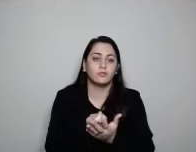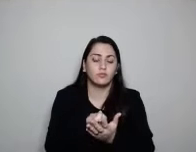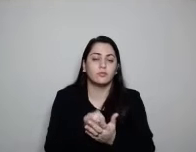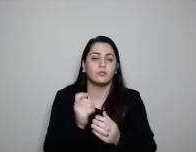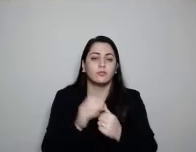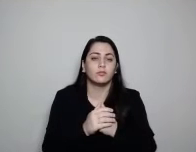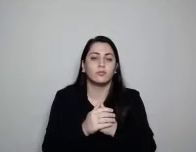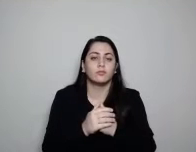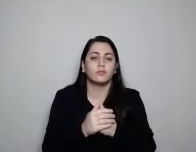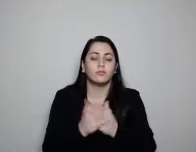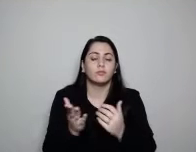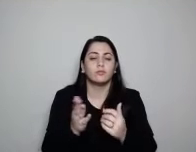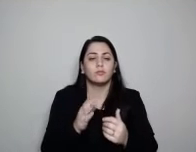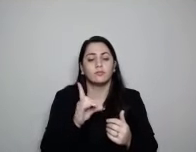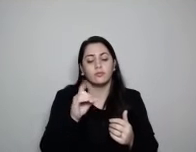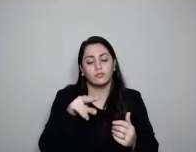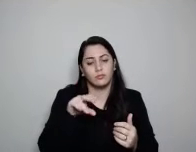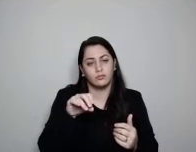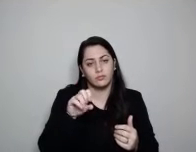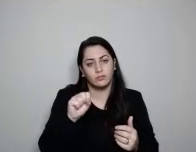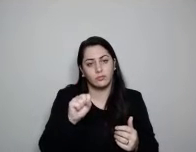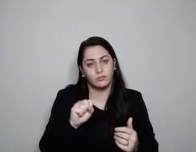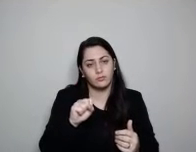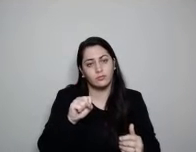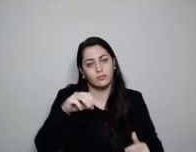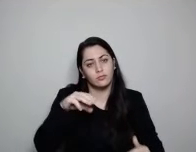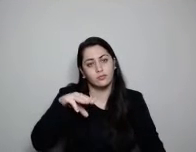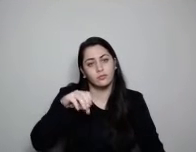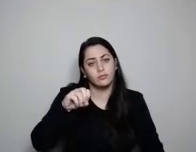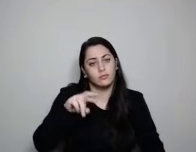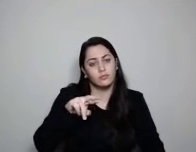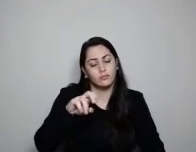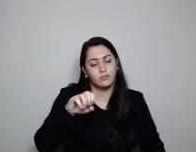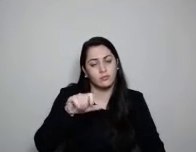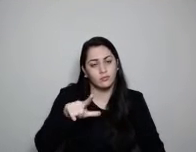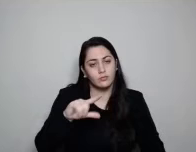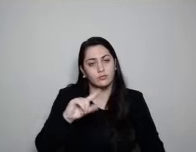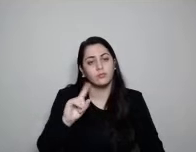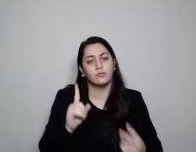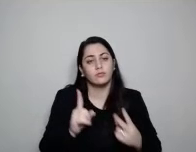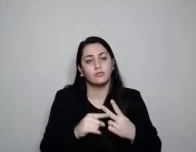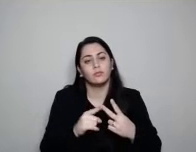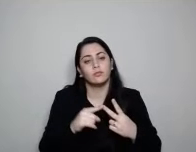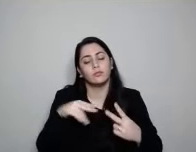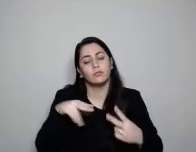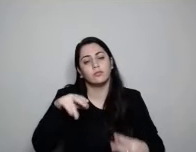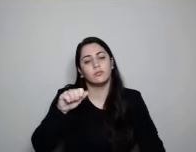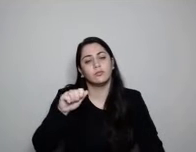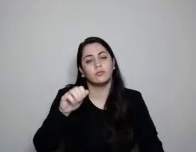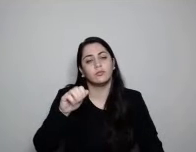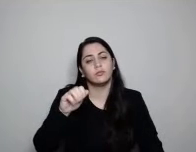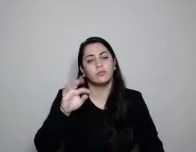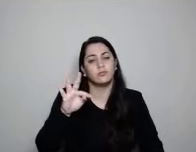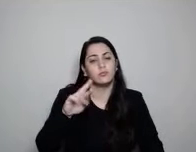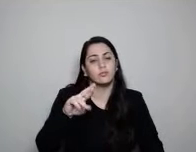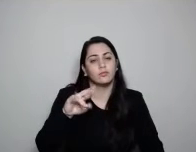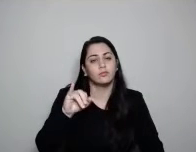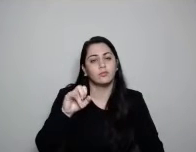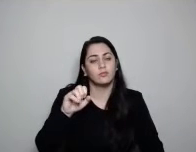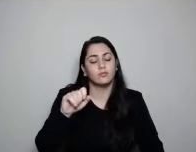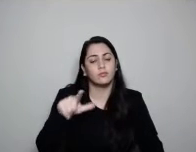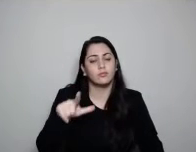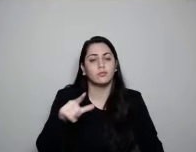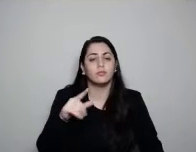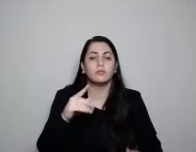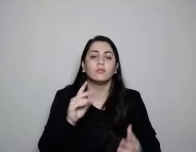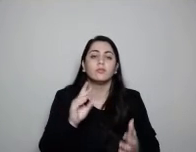materiais, ação essa que não possui fundamento, tendo em vista que há de ser esclarecido que a parte autora, a hora recorrida,